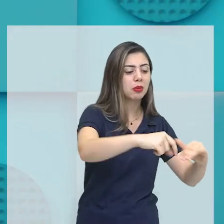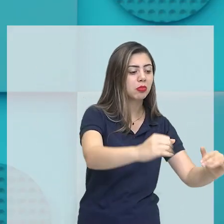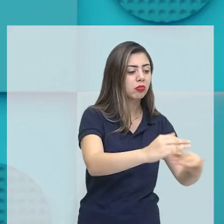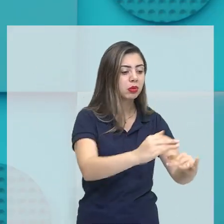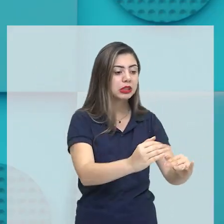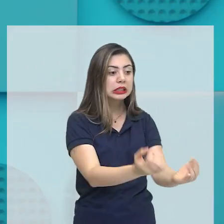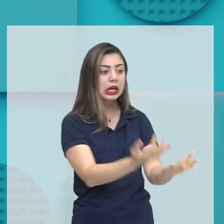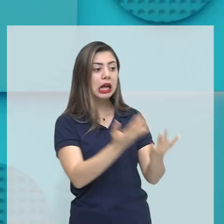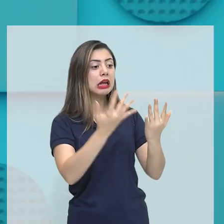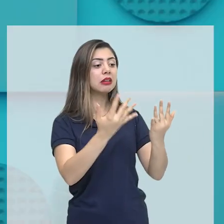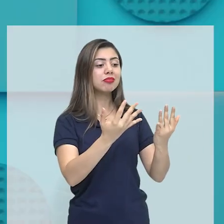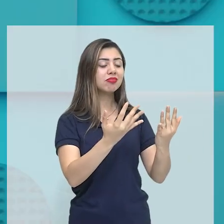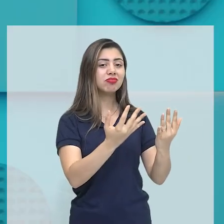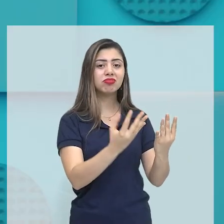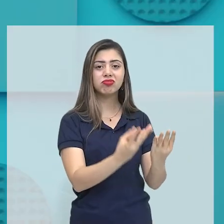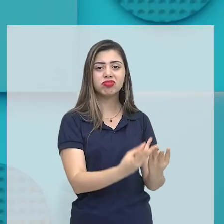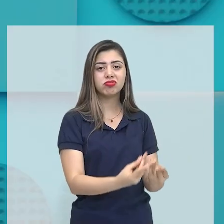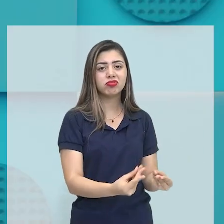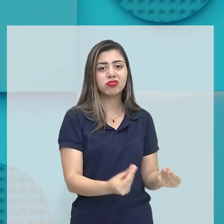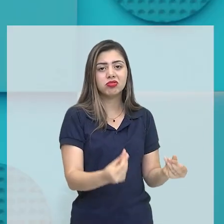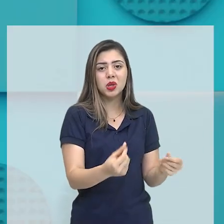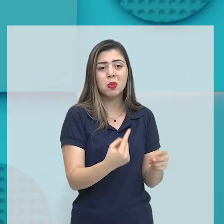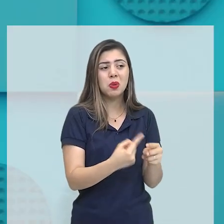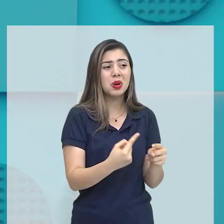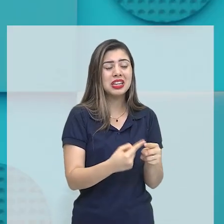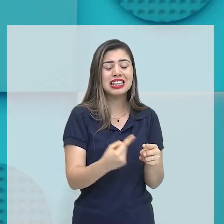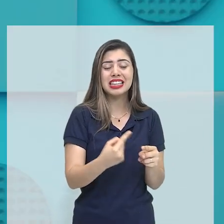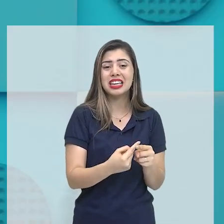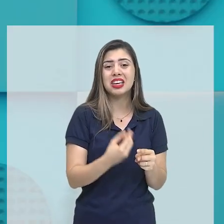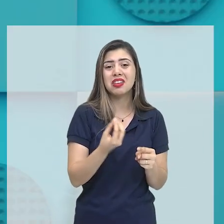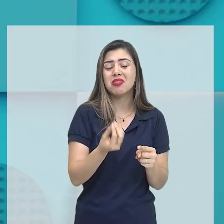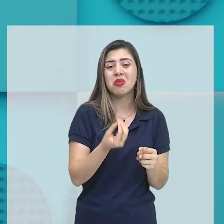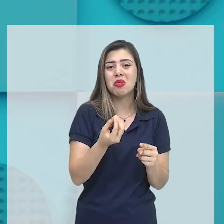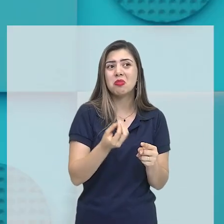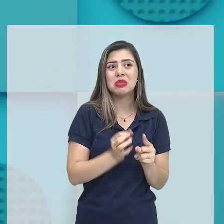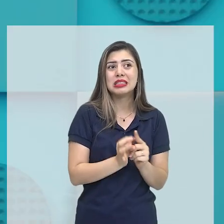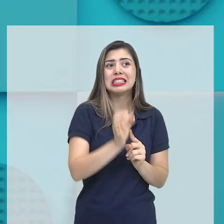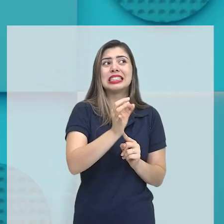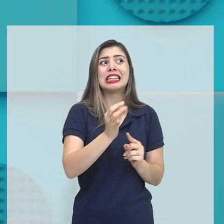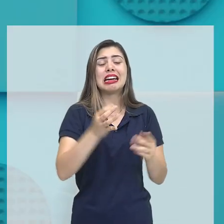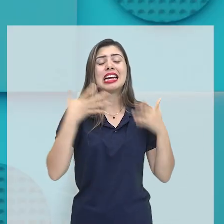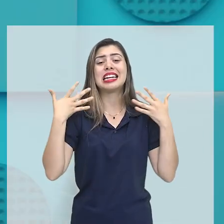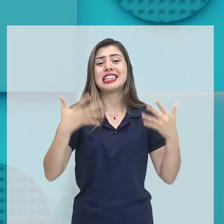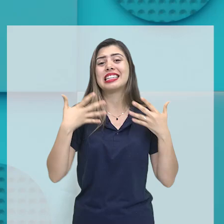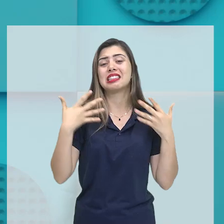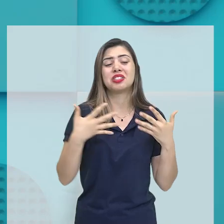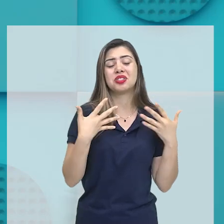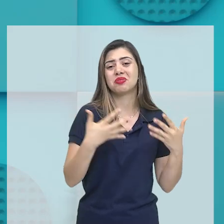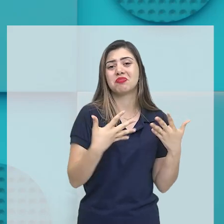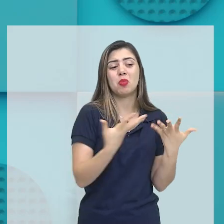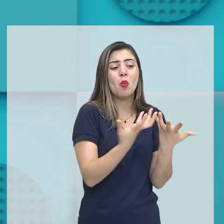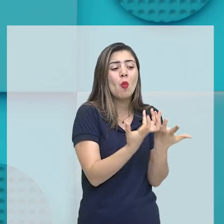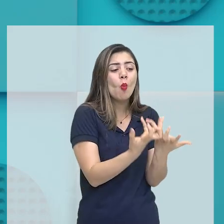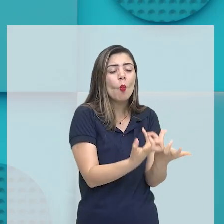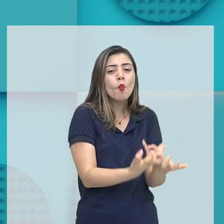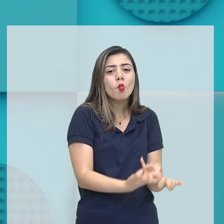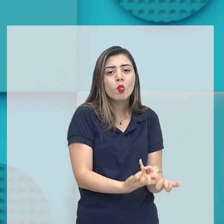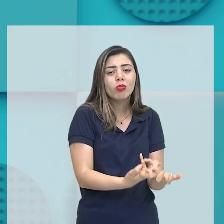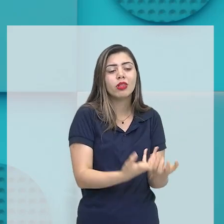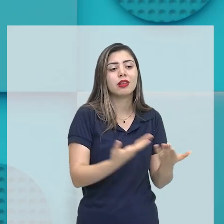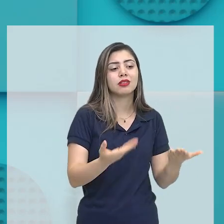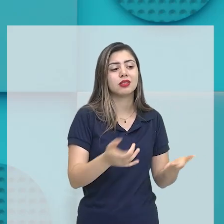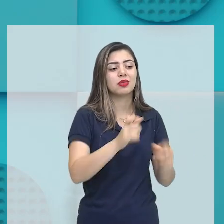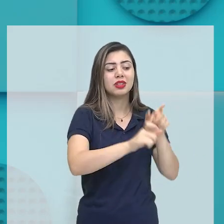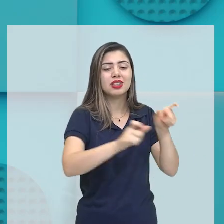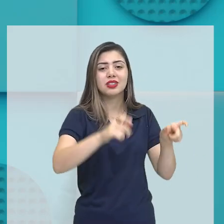nasce, né? Devido a temperatura ser muito forte, muito alta, né? Então, as pessoas daquela região